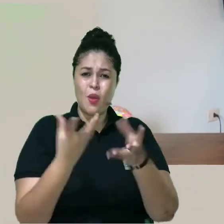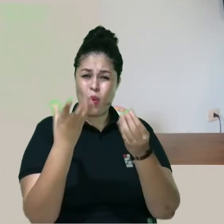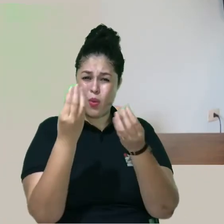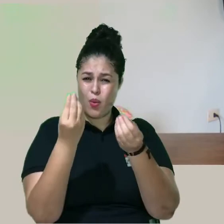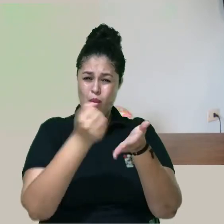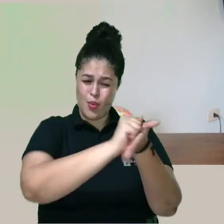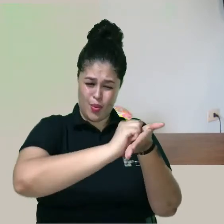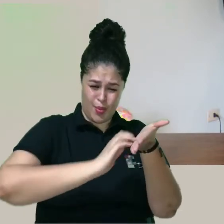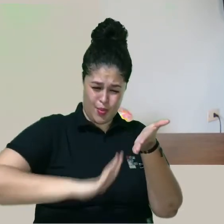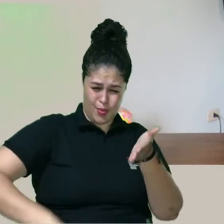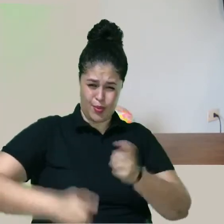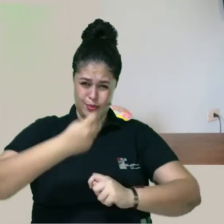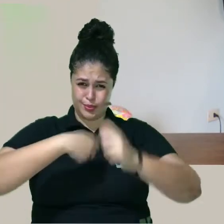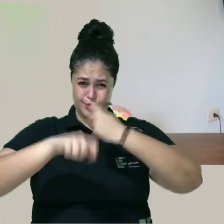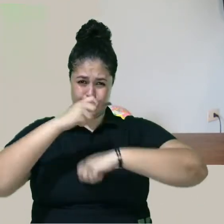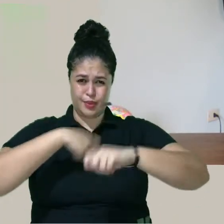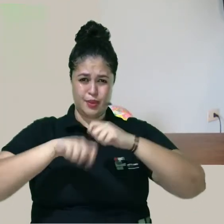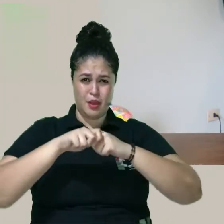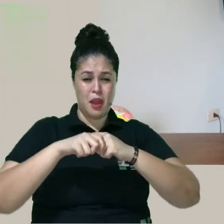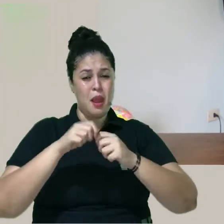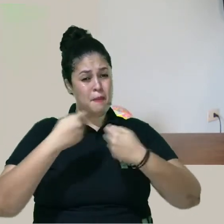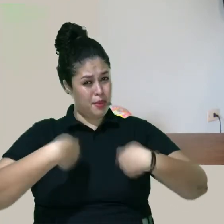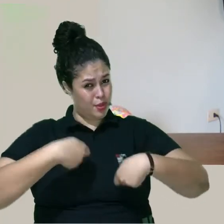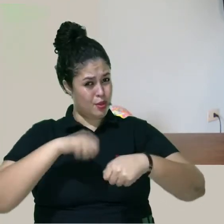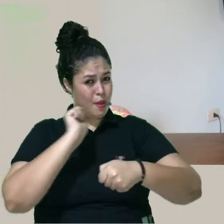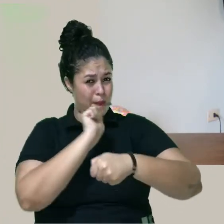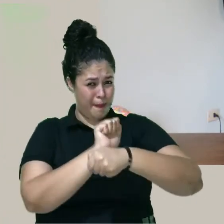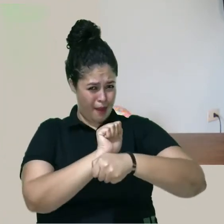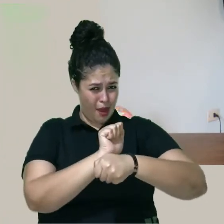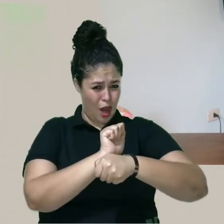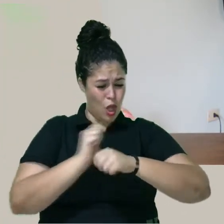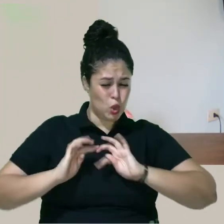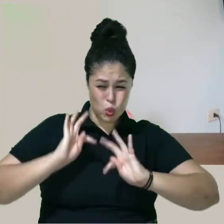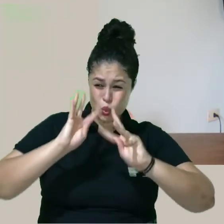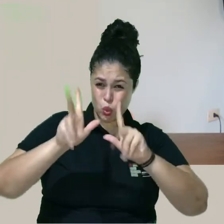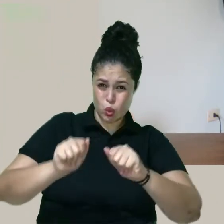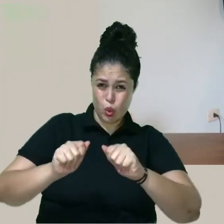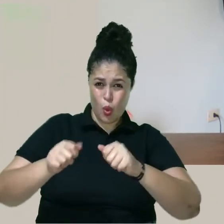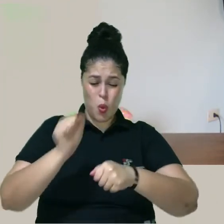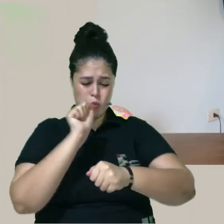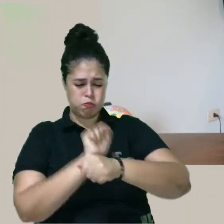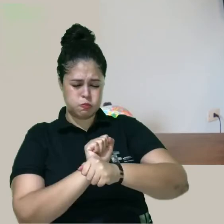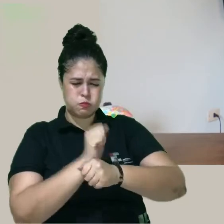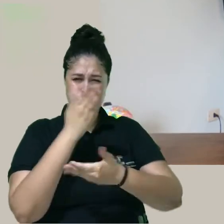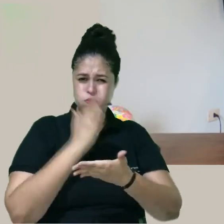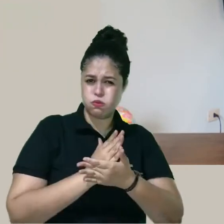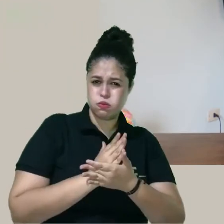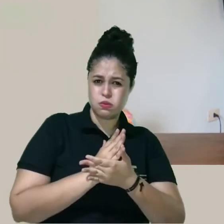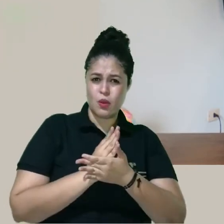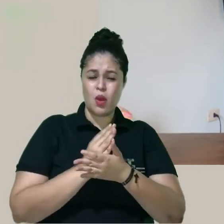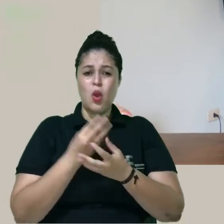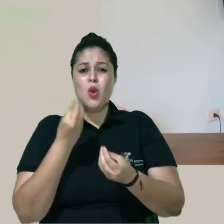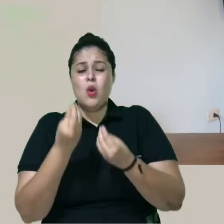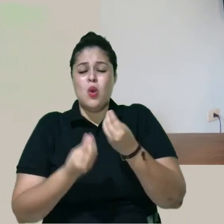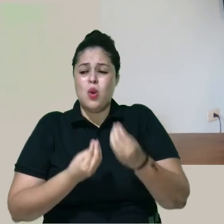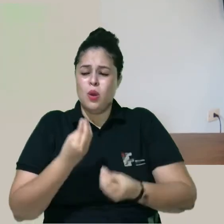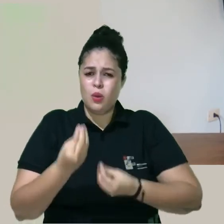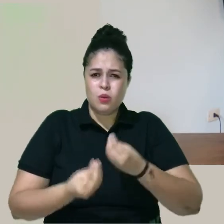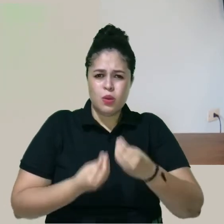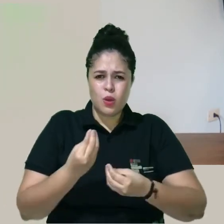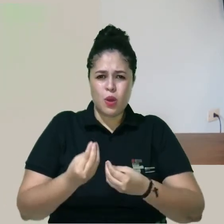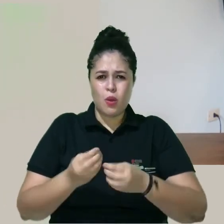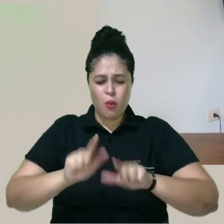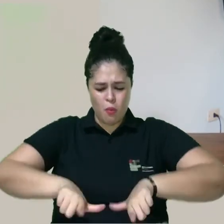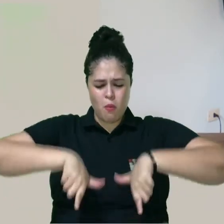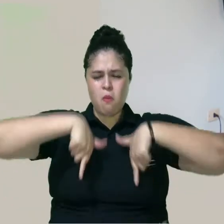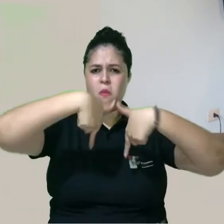das atividades econômicas tiveram que ser ou paralisadas totalmente ou paralisadas parcialmente como uma forma